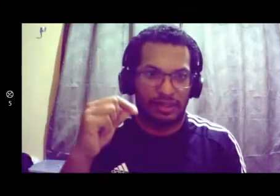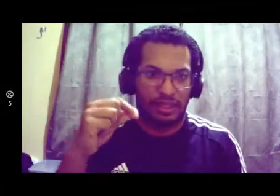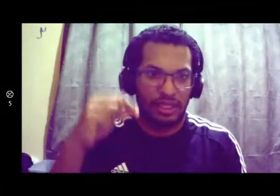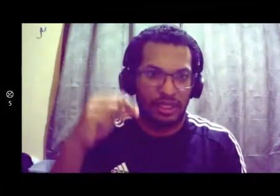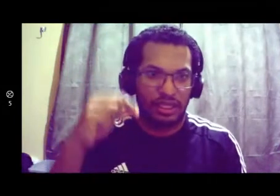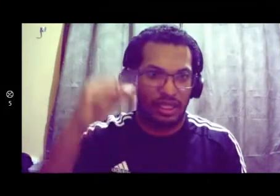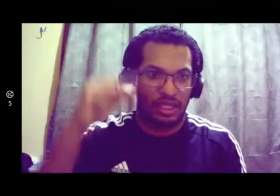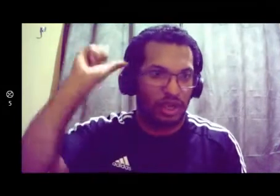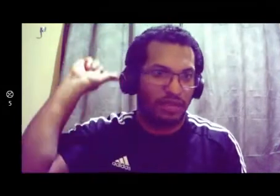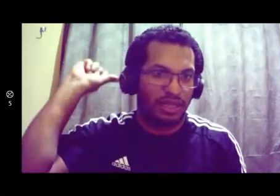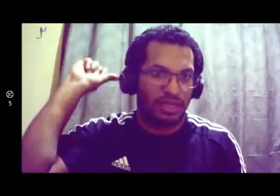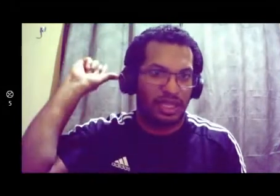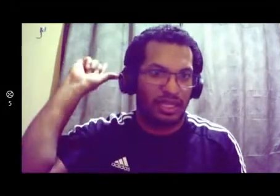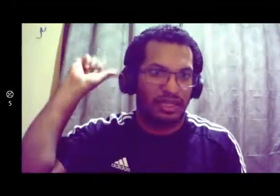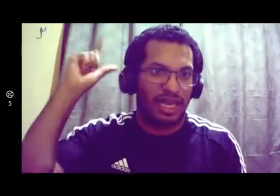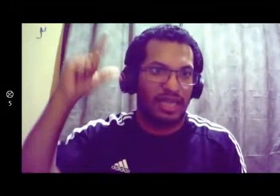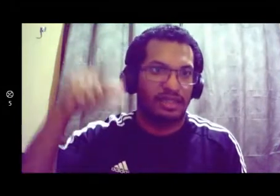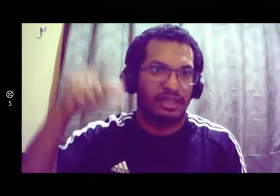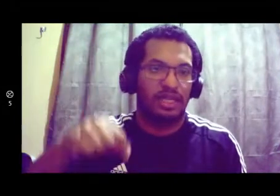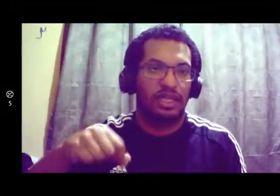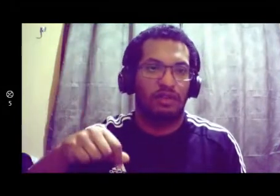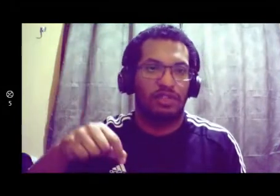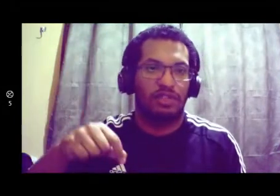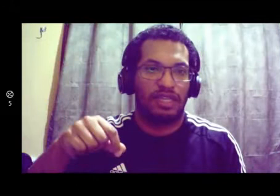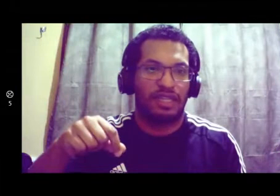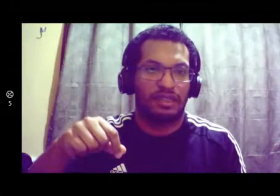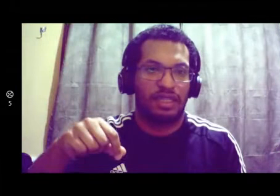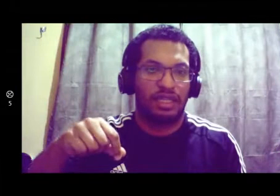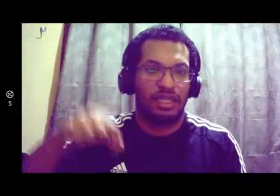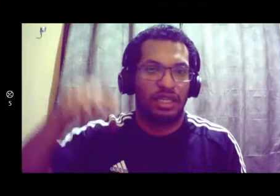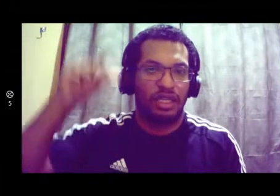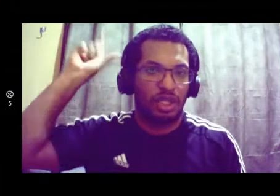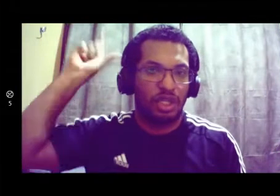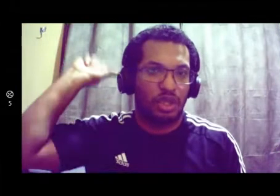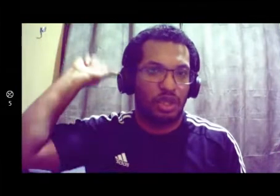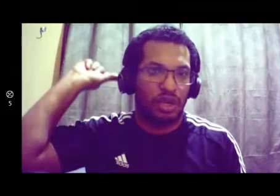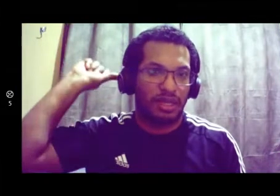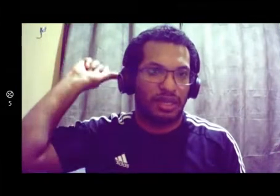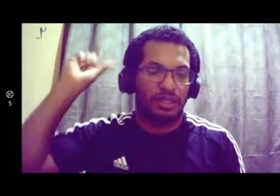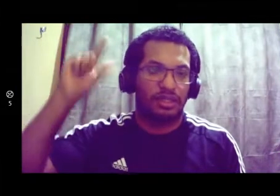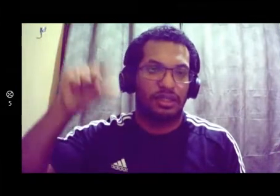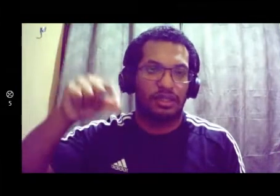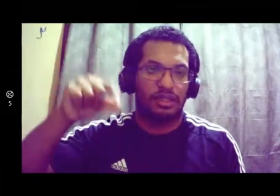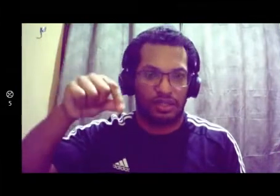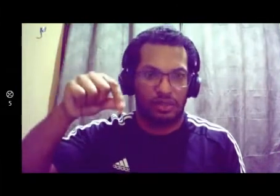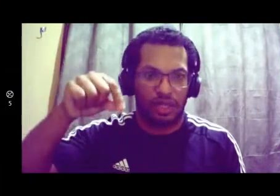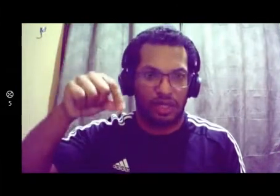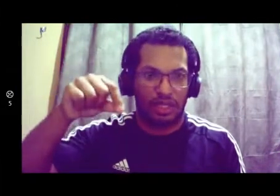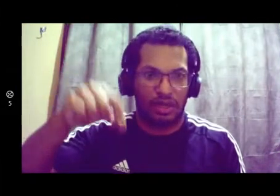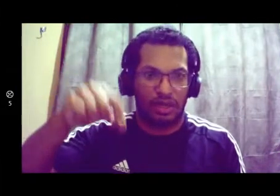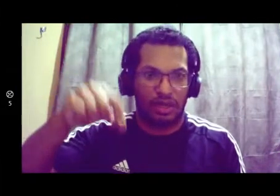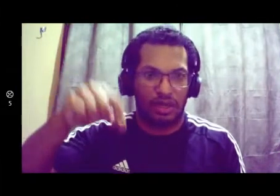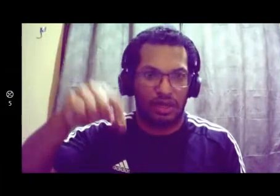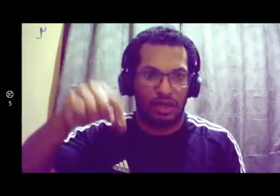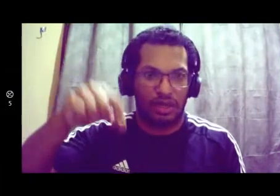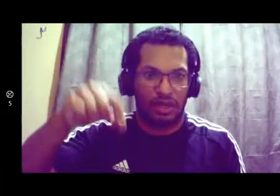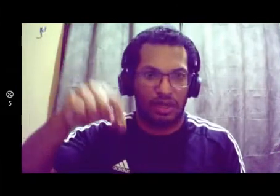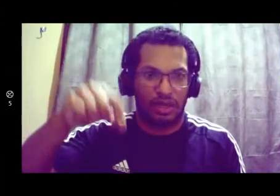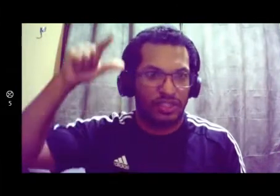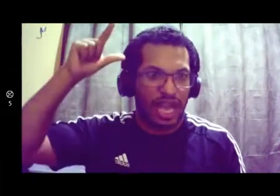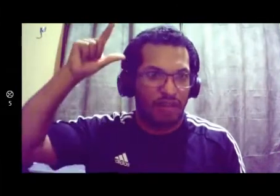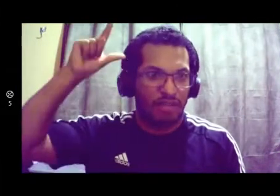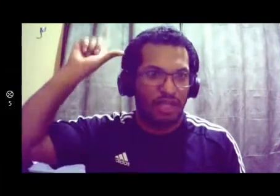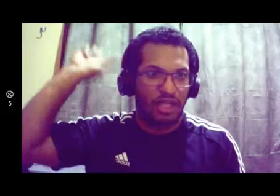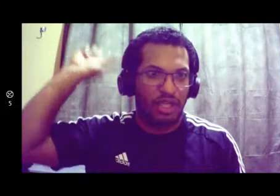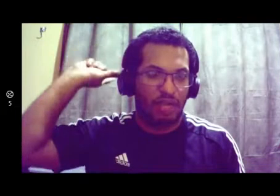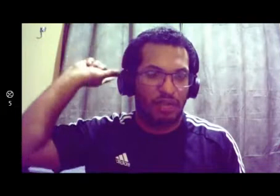mãos assim e joga para trás. Então você faz assim e joga para trás. Então assim, ó, segura aqui, ó, e depois